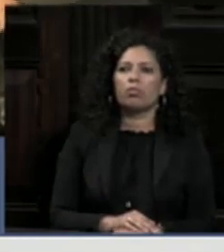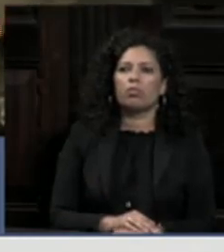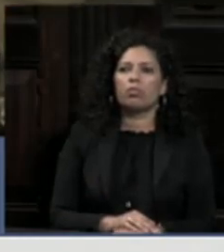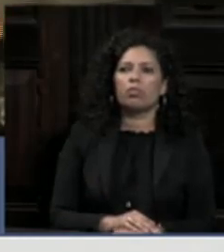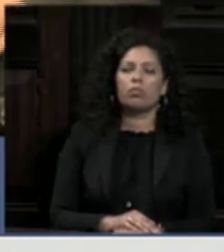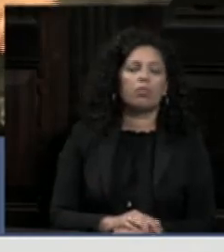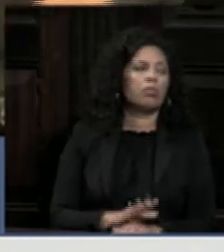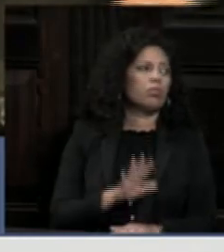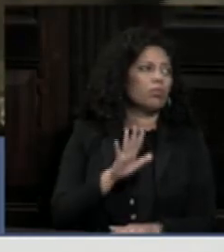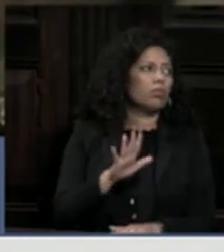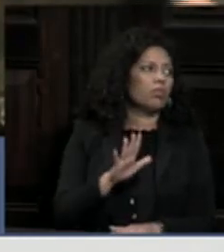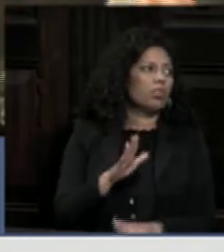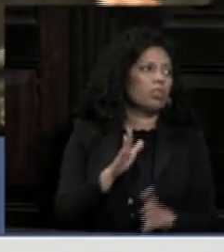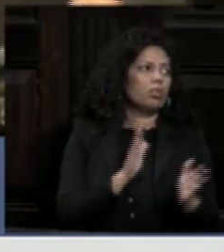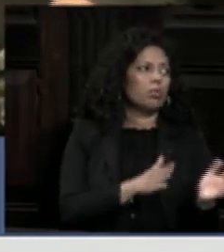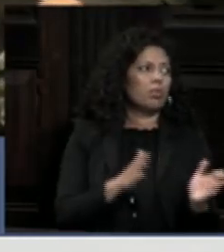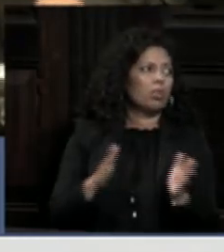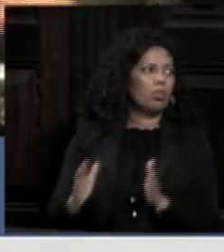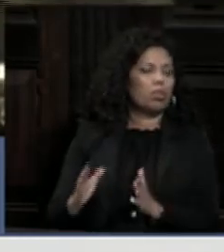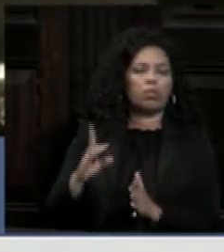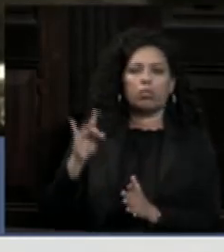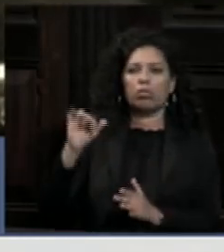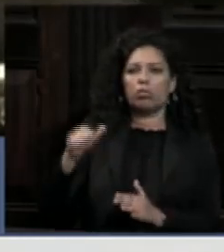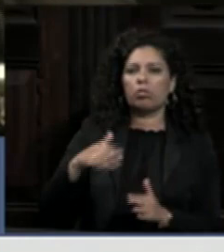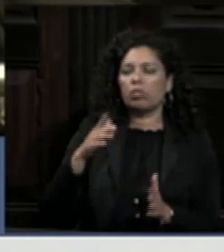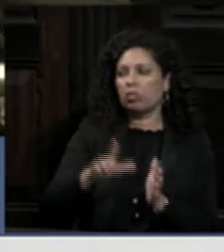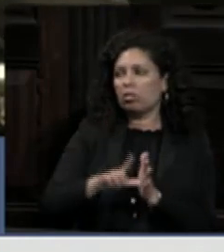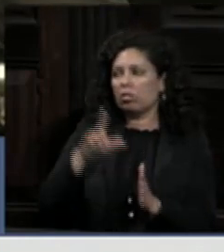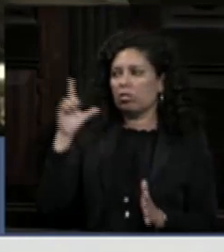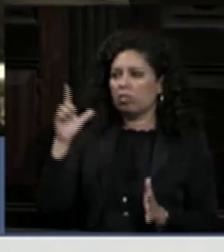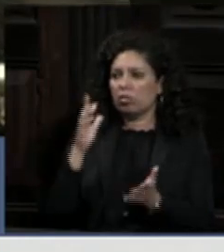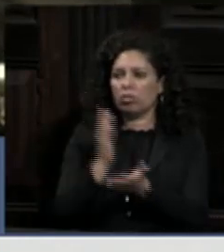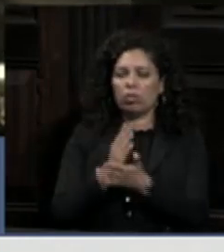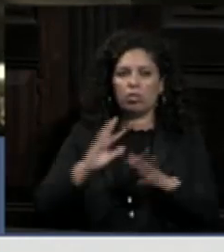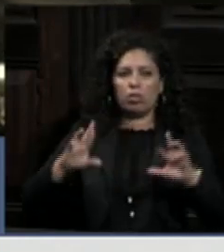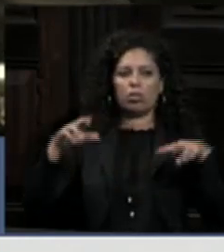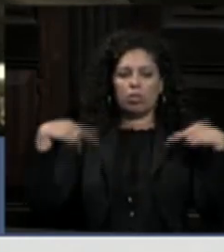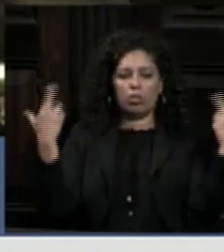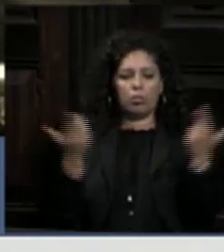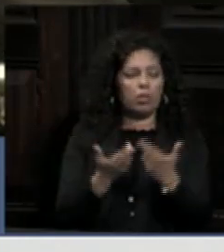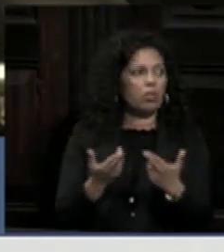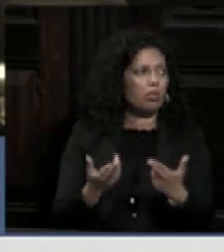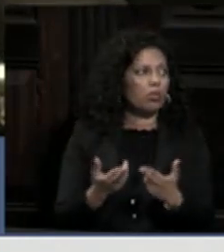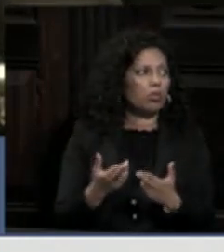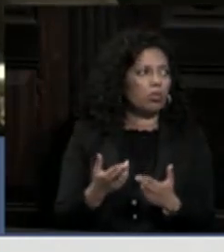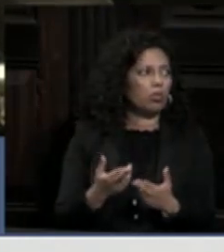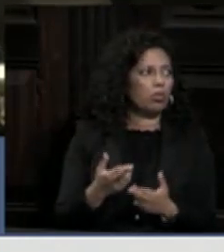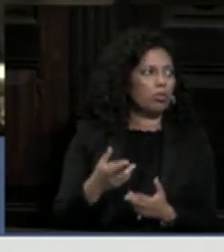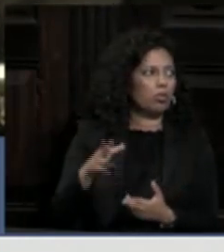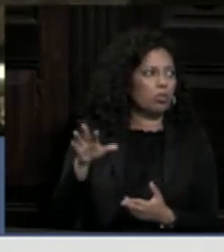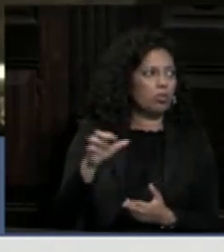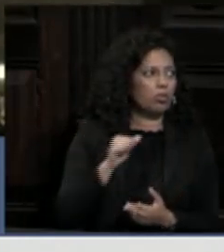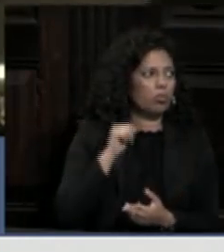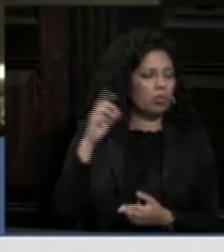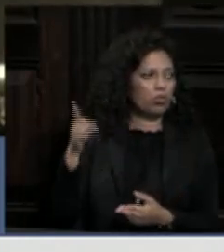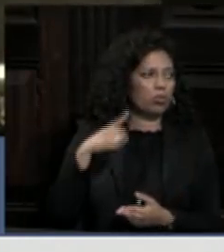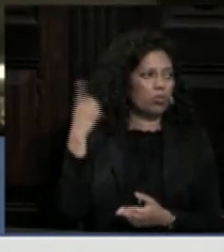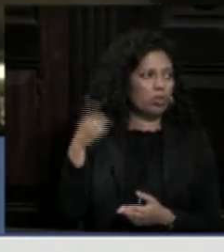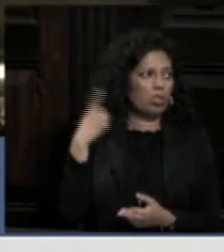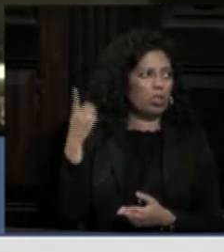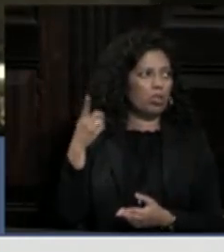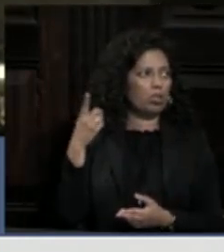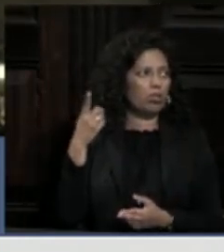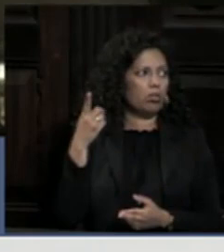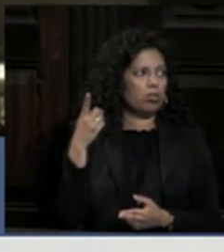sobre o trabalho da ordem antes de encerrar a sessão convoca os senhores deputados para a